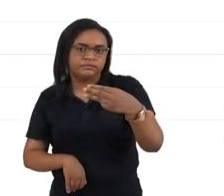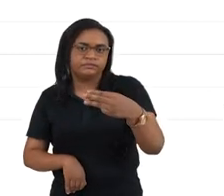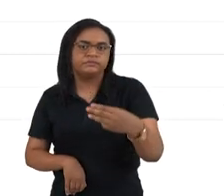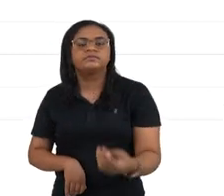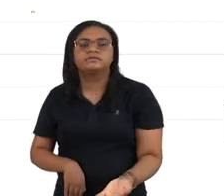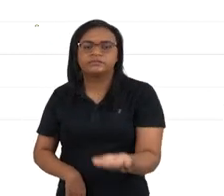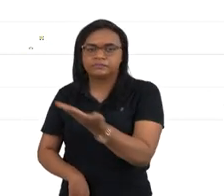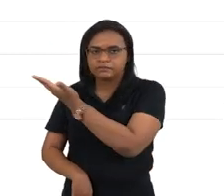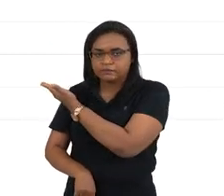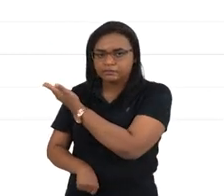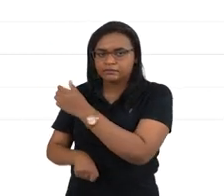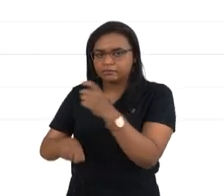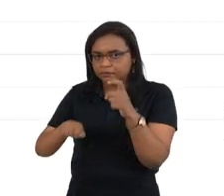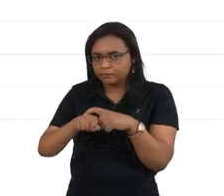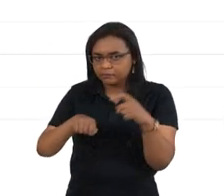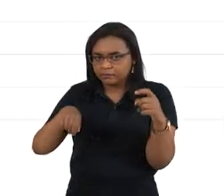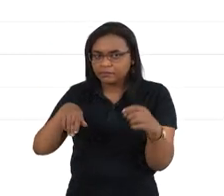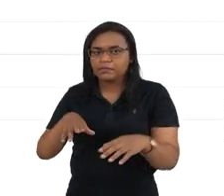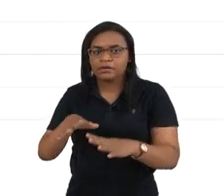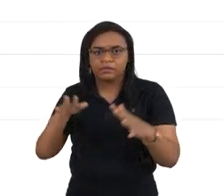esse por esse, para que a gente tenha uma grandeza